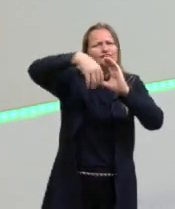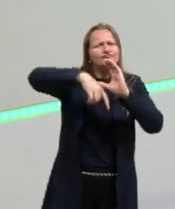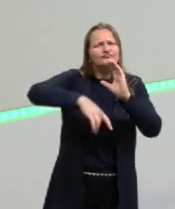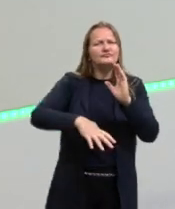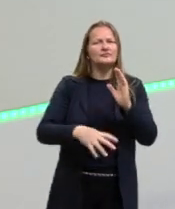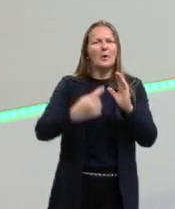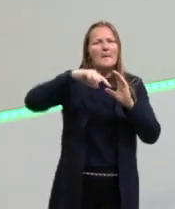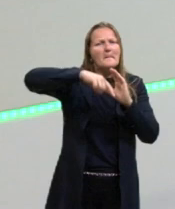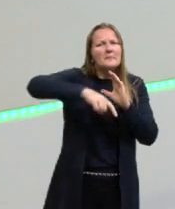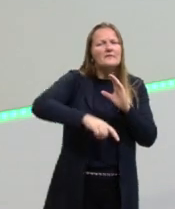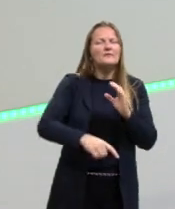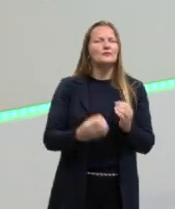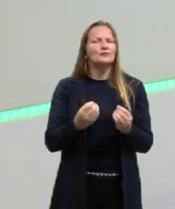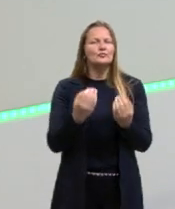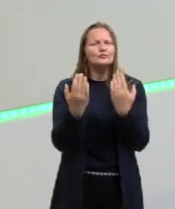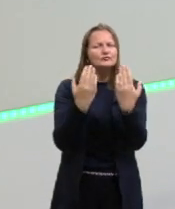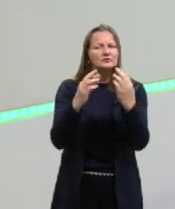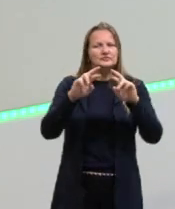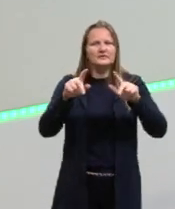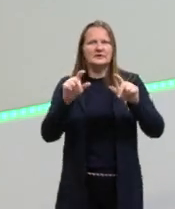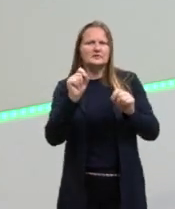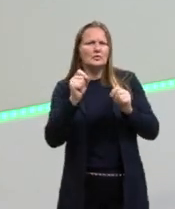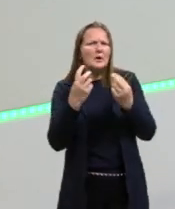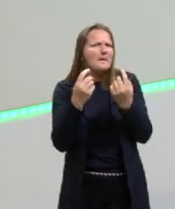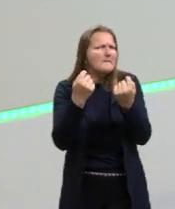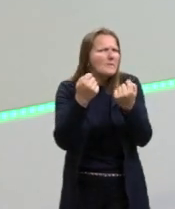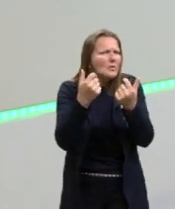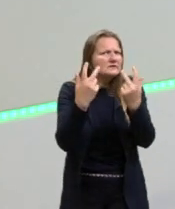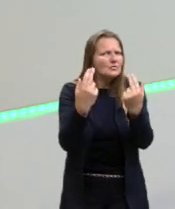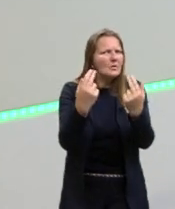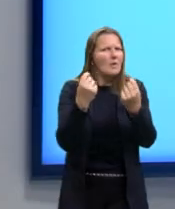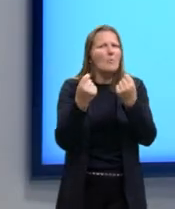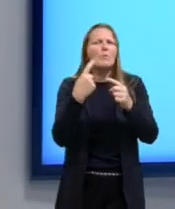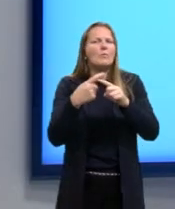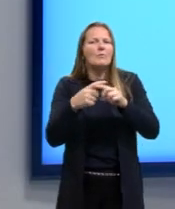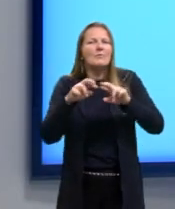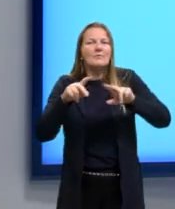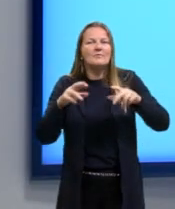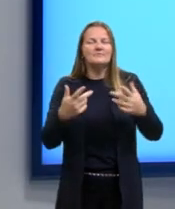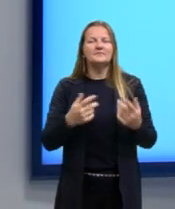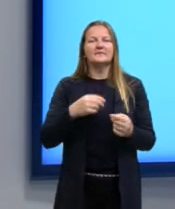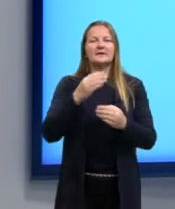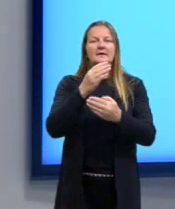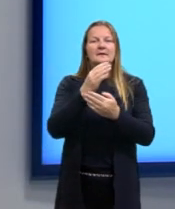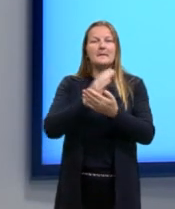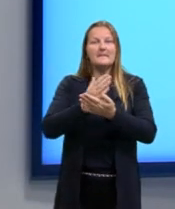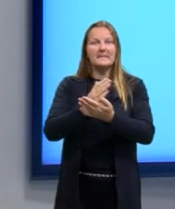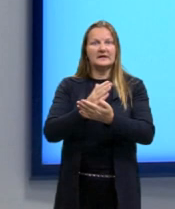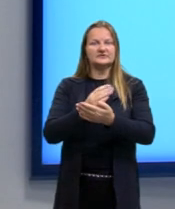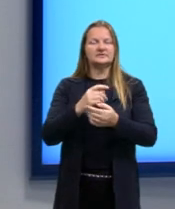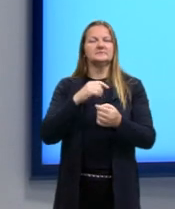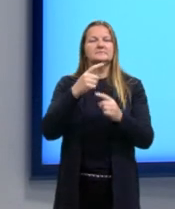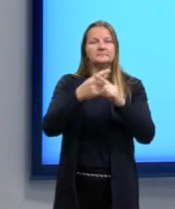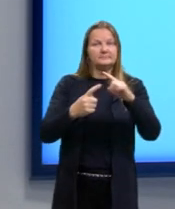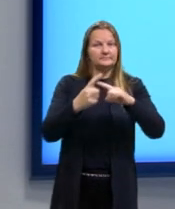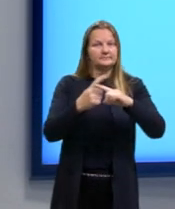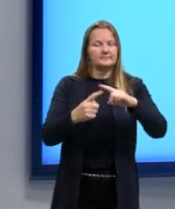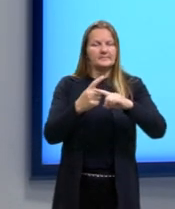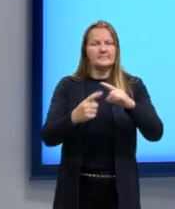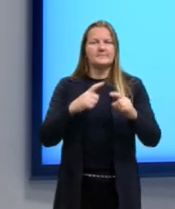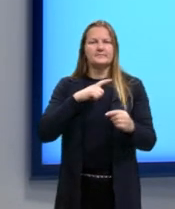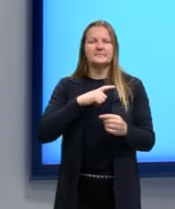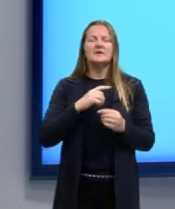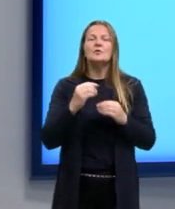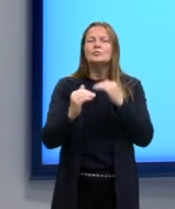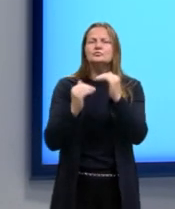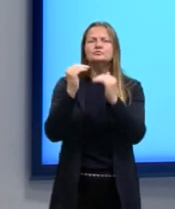a diferença e também Quais as semelhanças entre esses dois termos então a média e a mediana elas